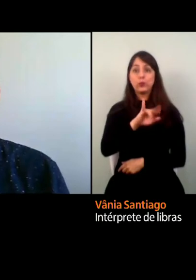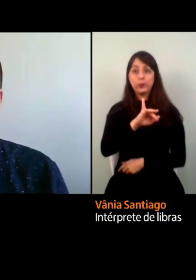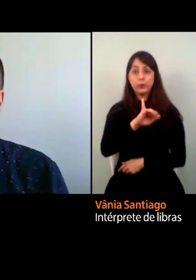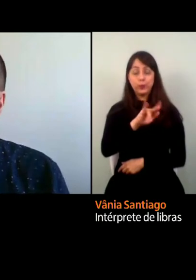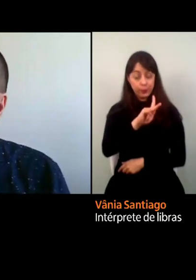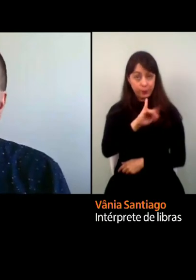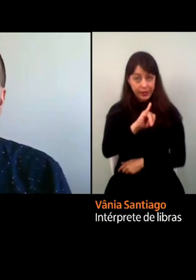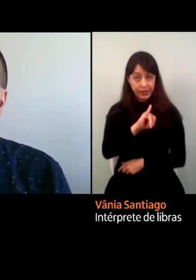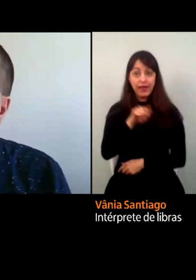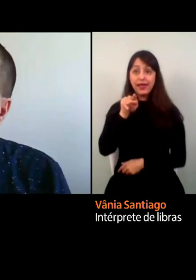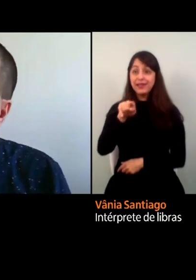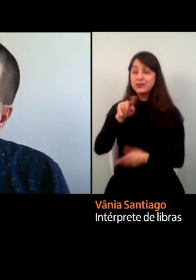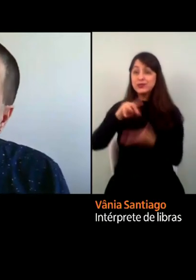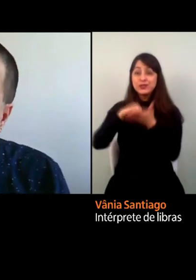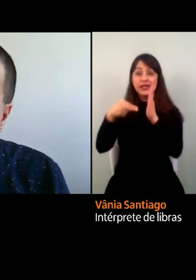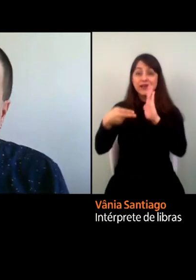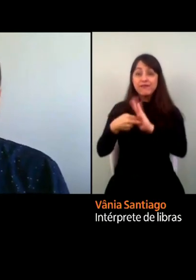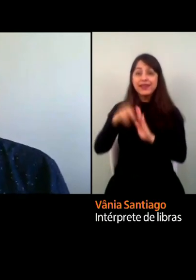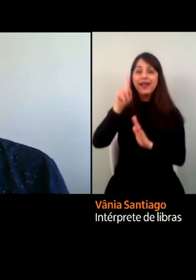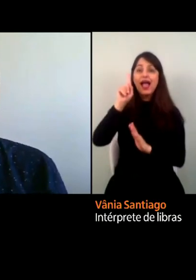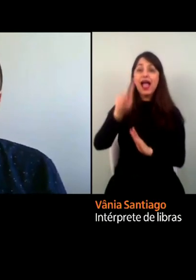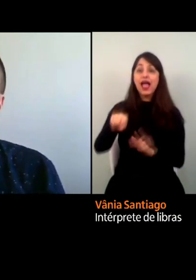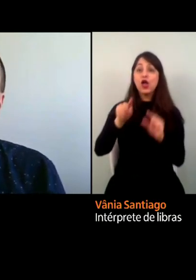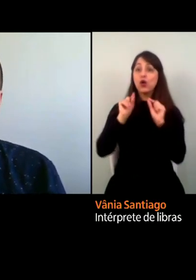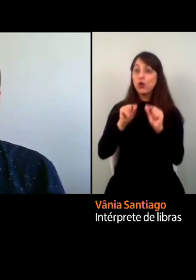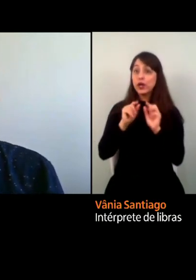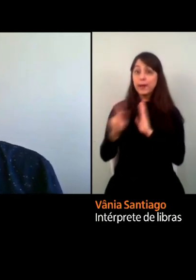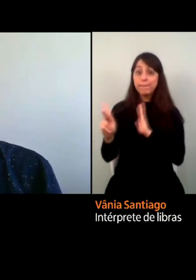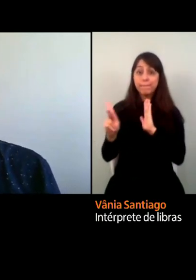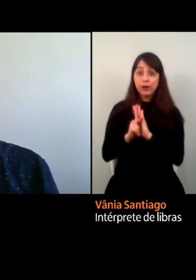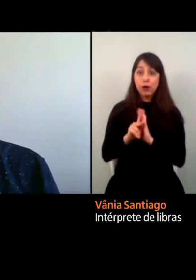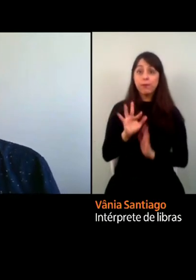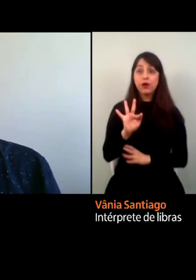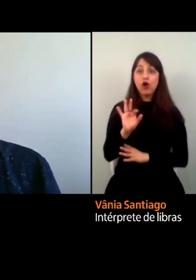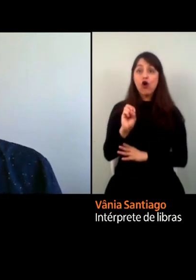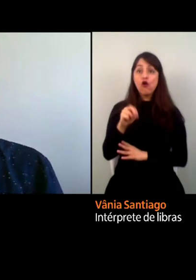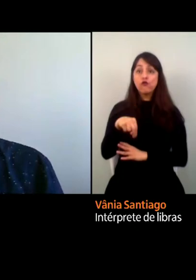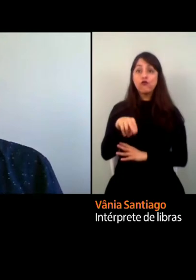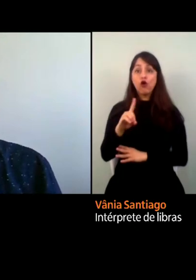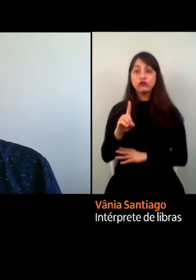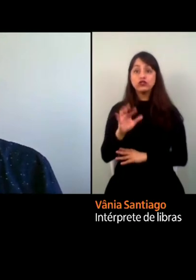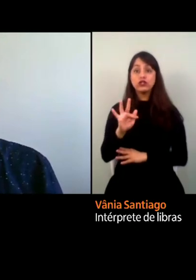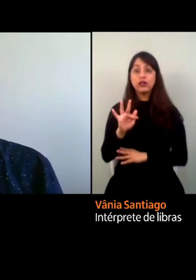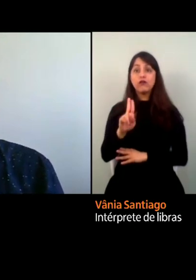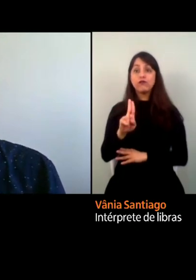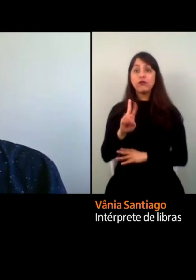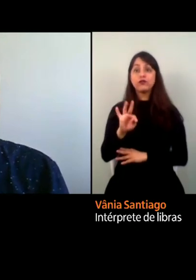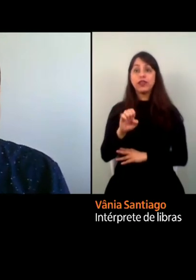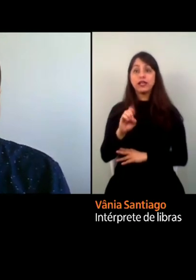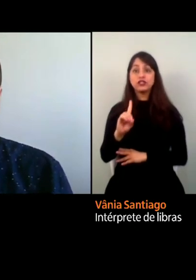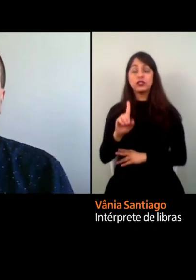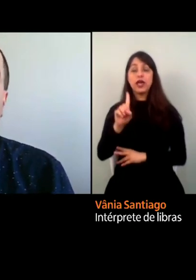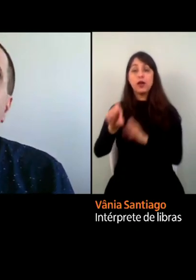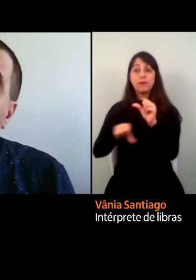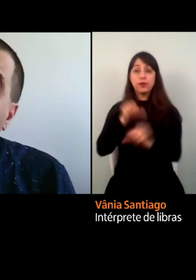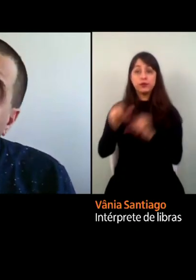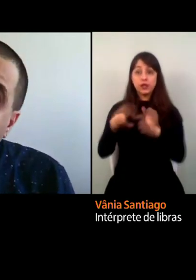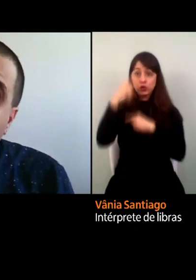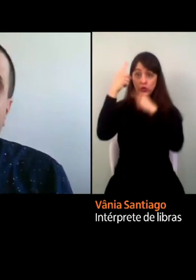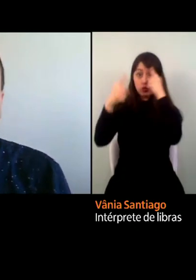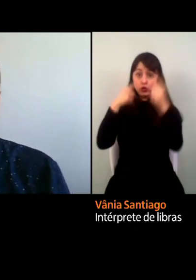espúria manifestação found footage, pela transformação da dúvida europeia de Hamlet